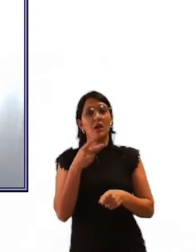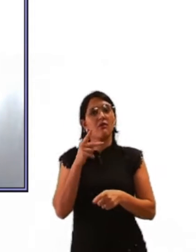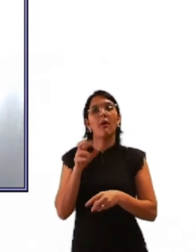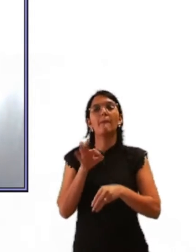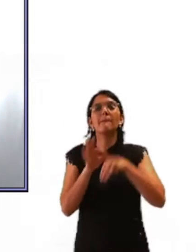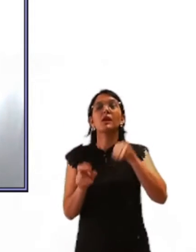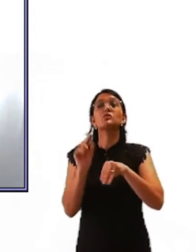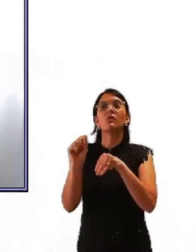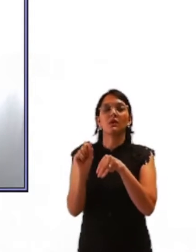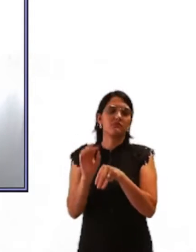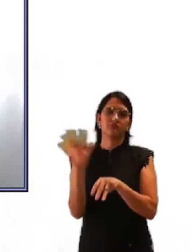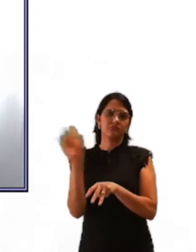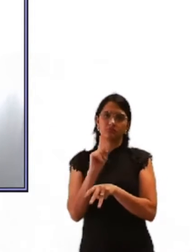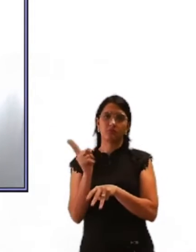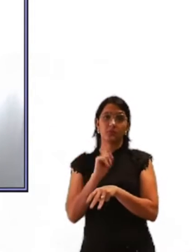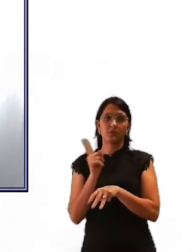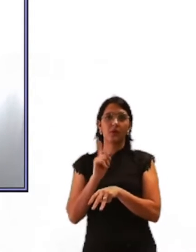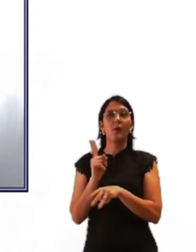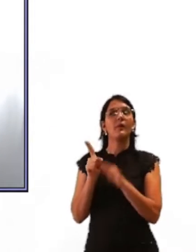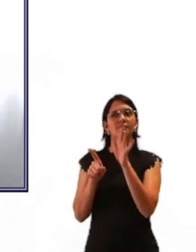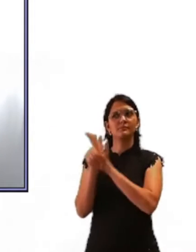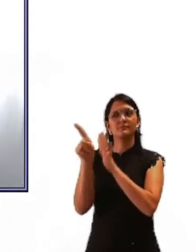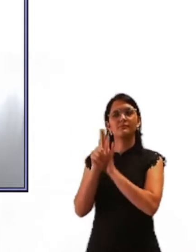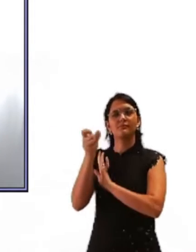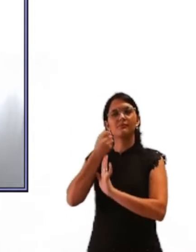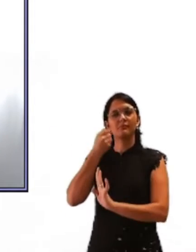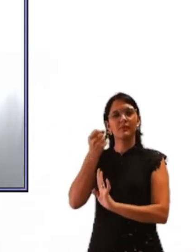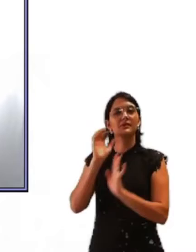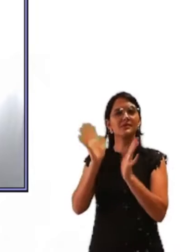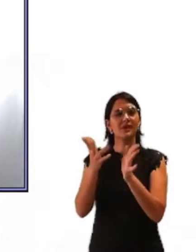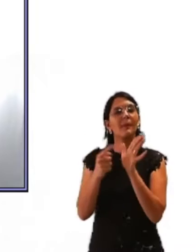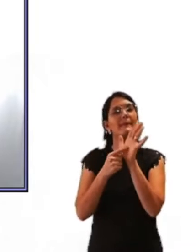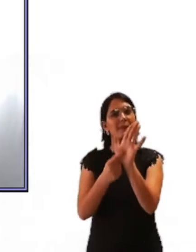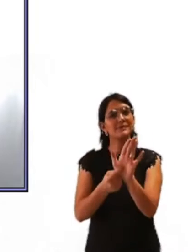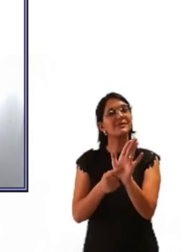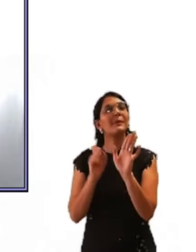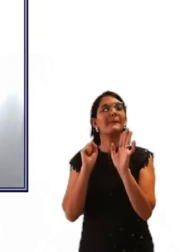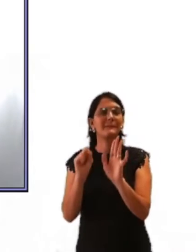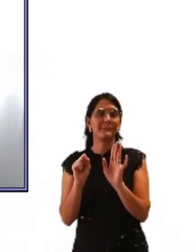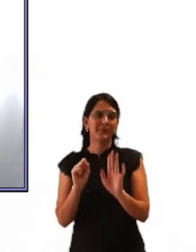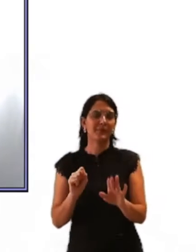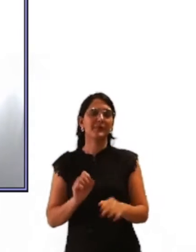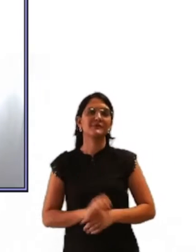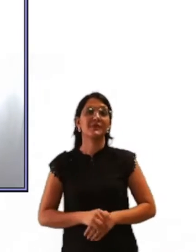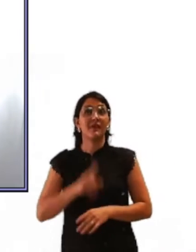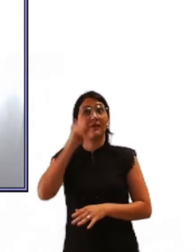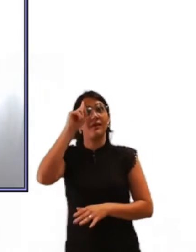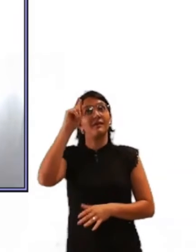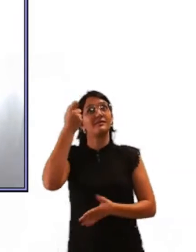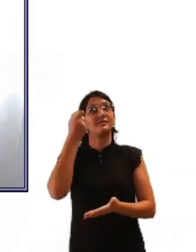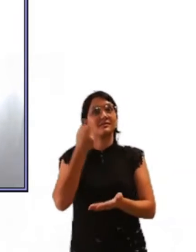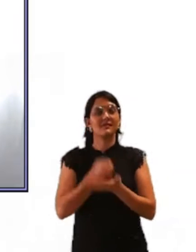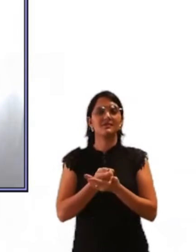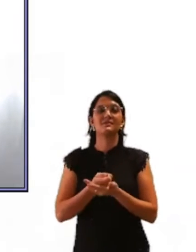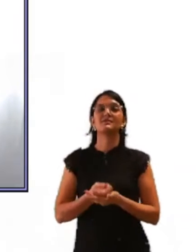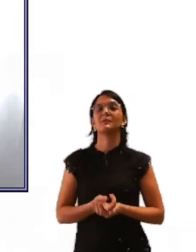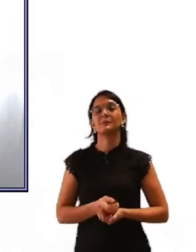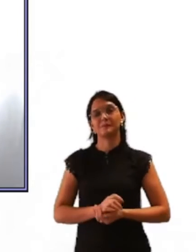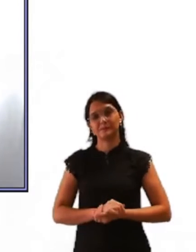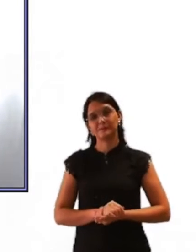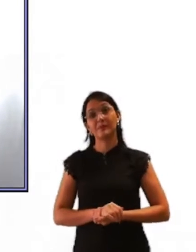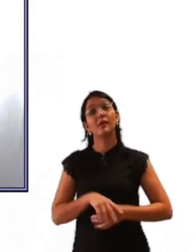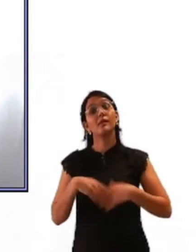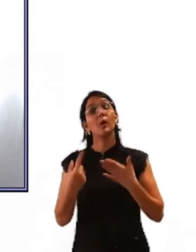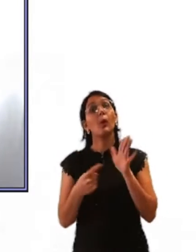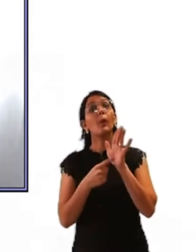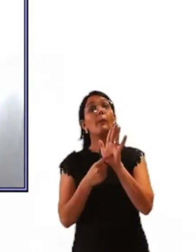dos ministros do Supremo, se isso seria levado em consideração ou não na tomada de decisão. Então, o